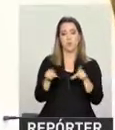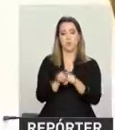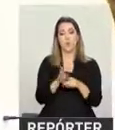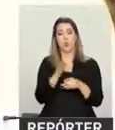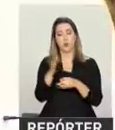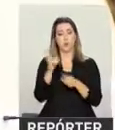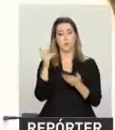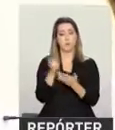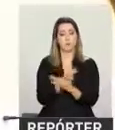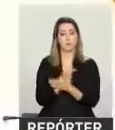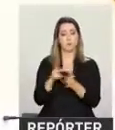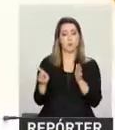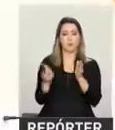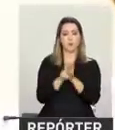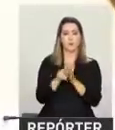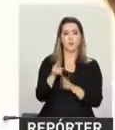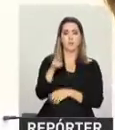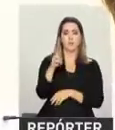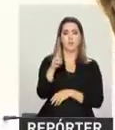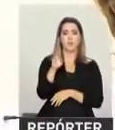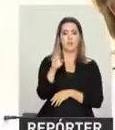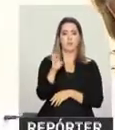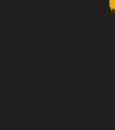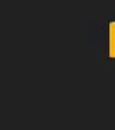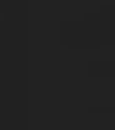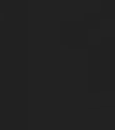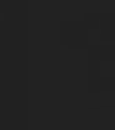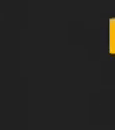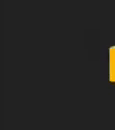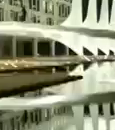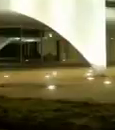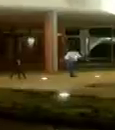transplantador, o próprio Redome também ele gerencia.